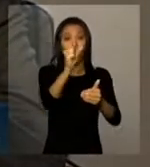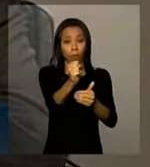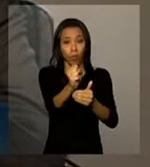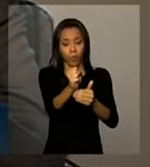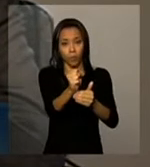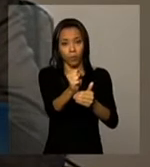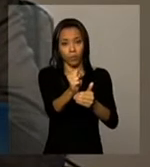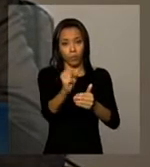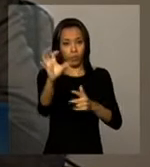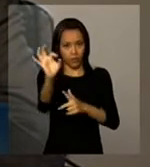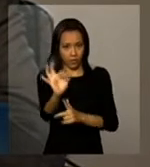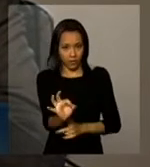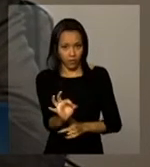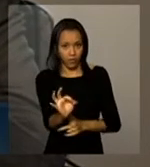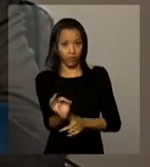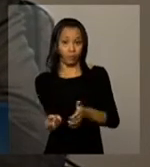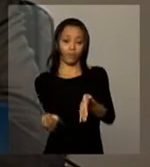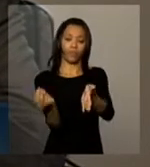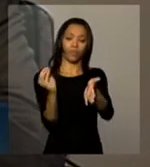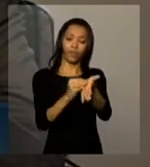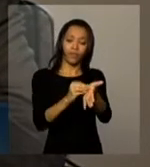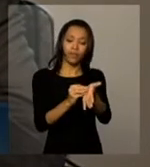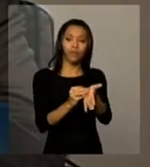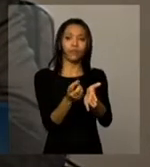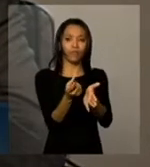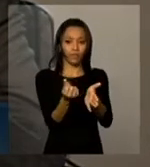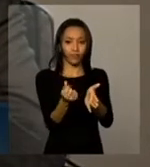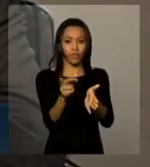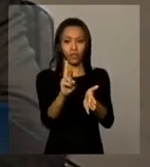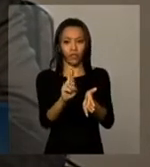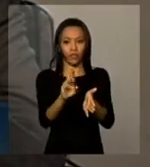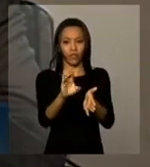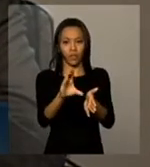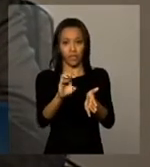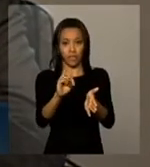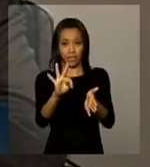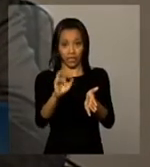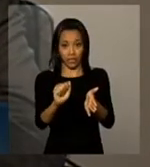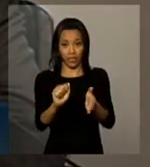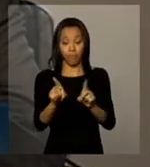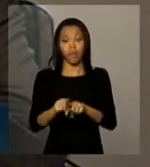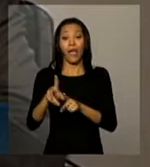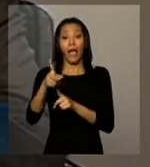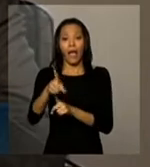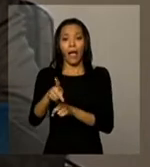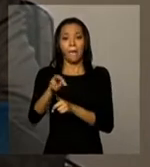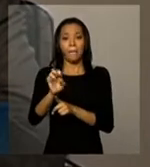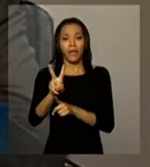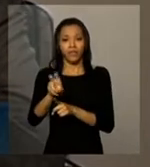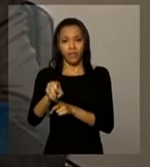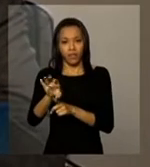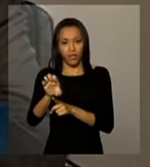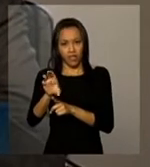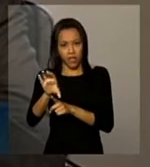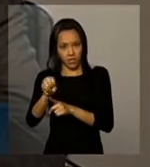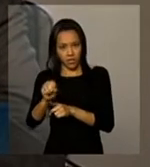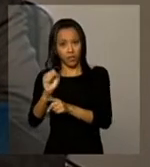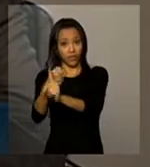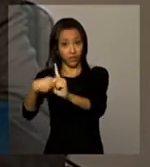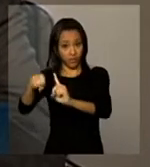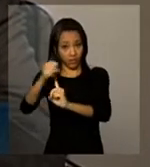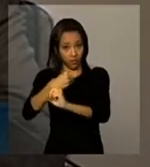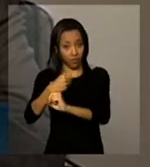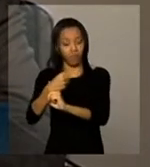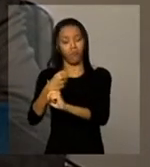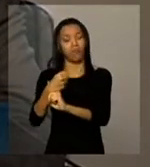8% na receita administrada. A Previdência Social, aí é a receita da Previdência Social,